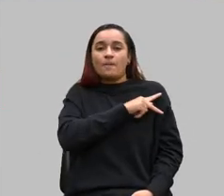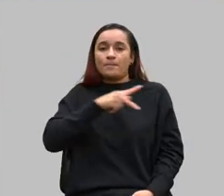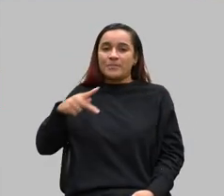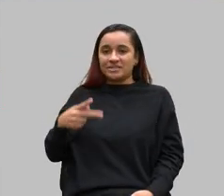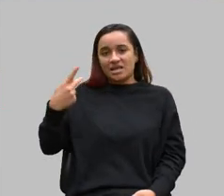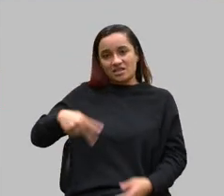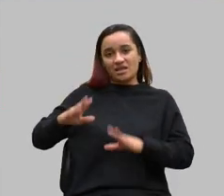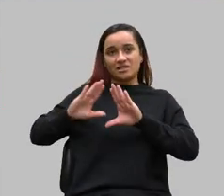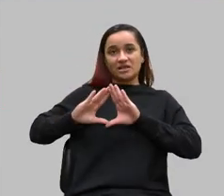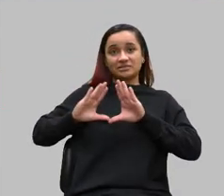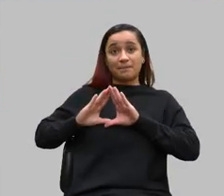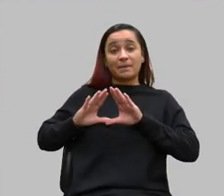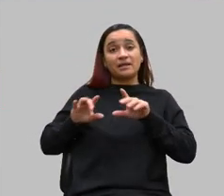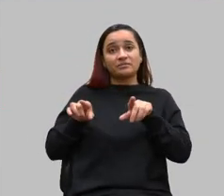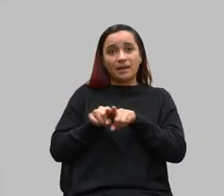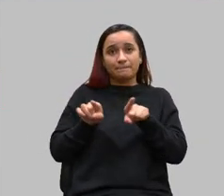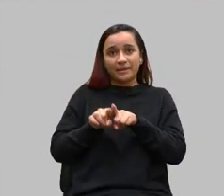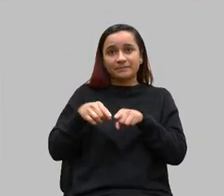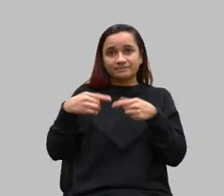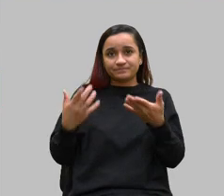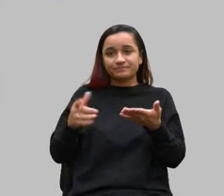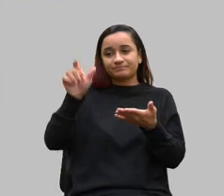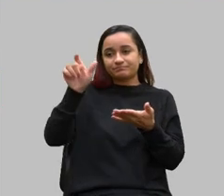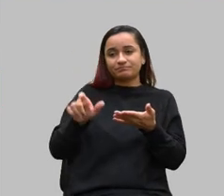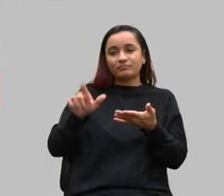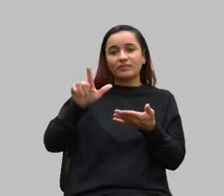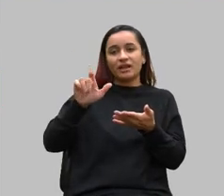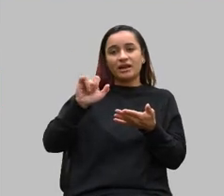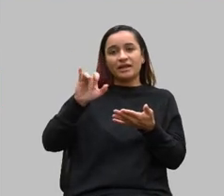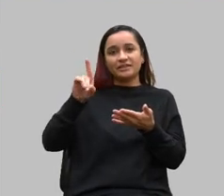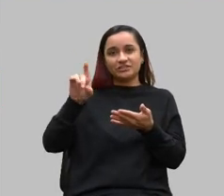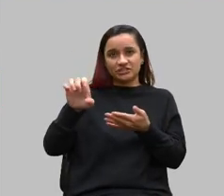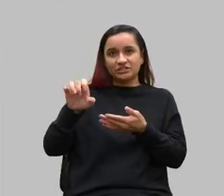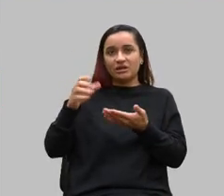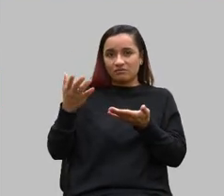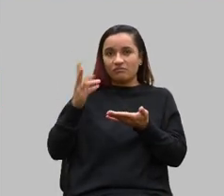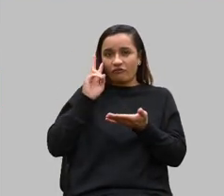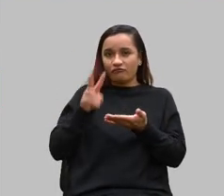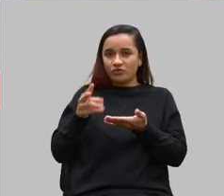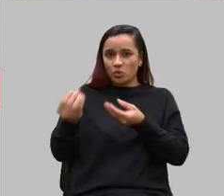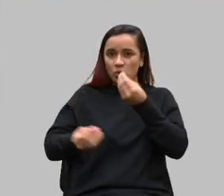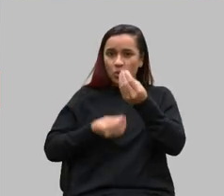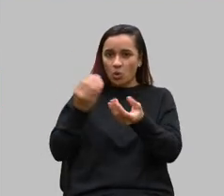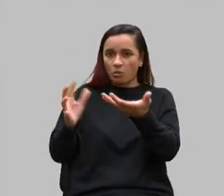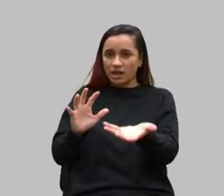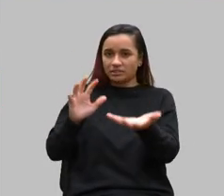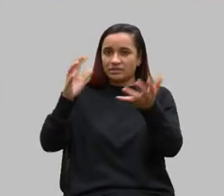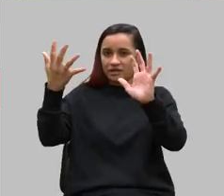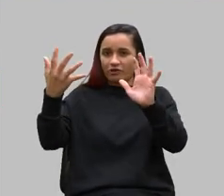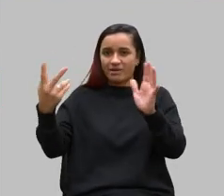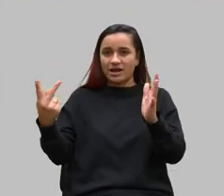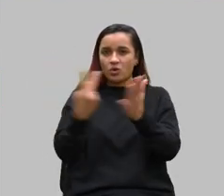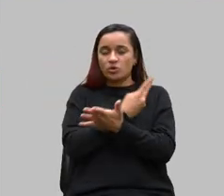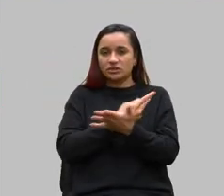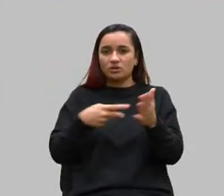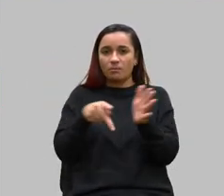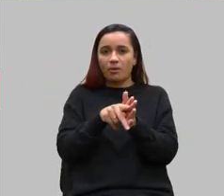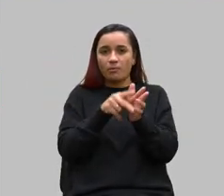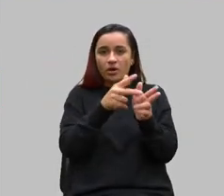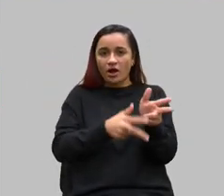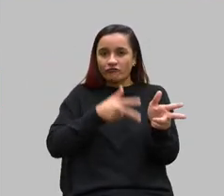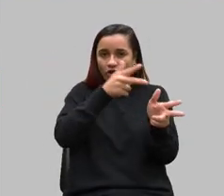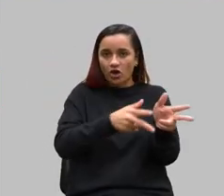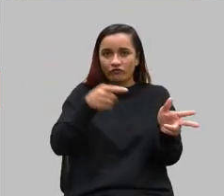leid vocês viram a le não é transformação que aconteceu com a comissão de ferrovias da Assembleia antes era João